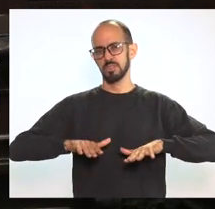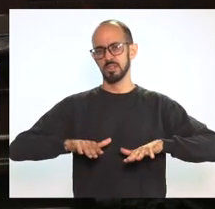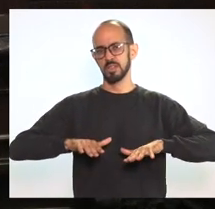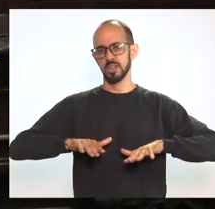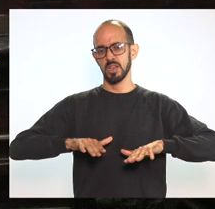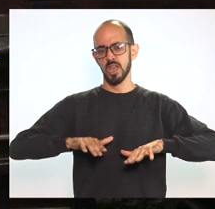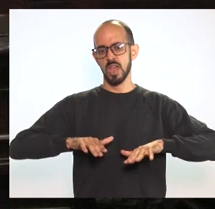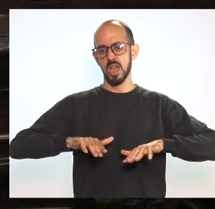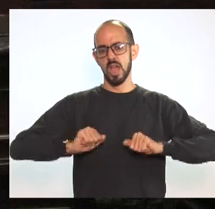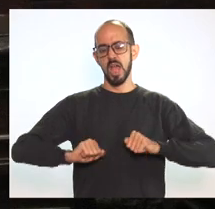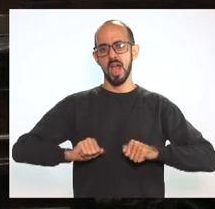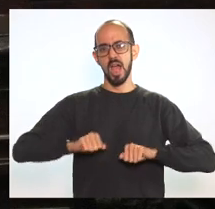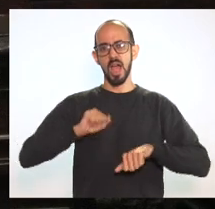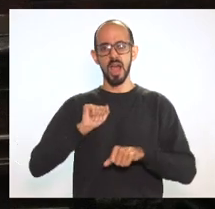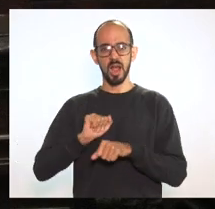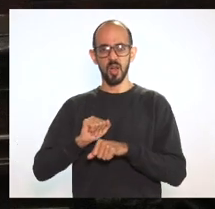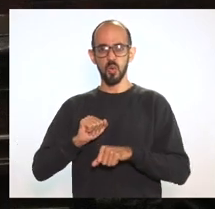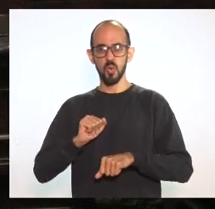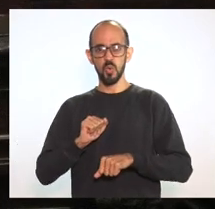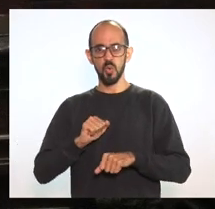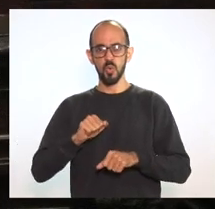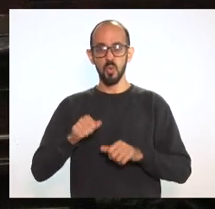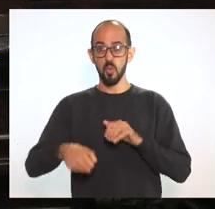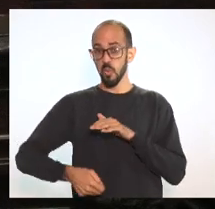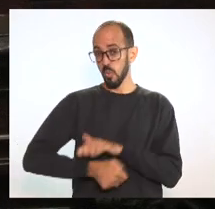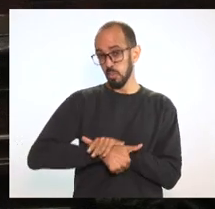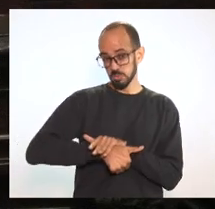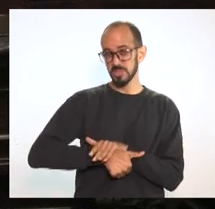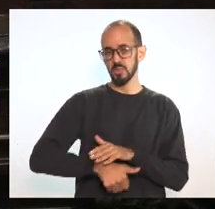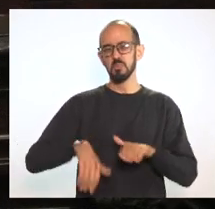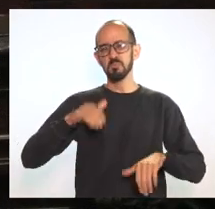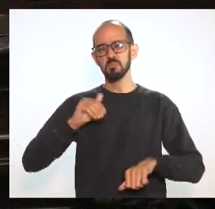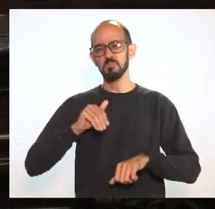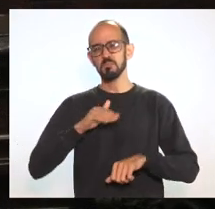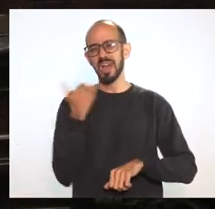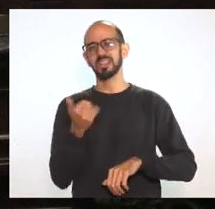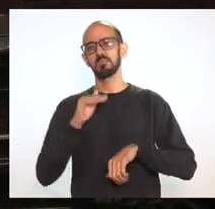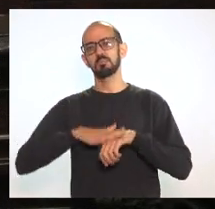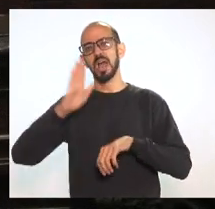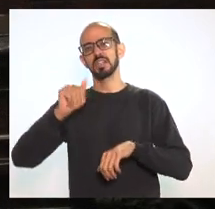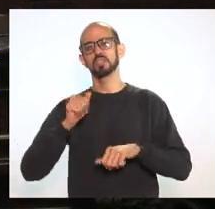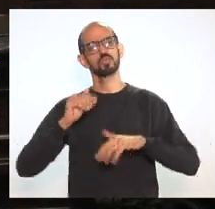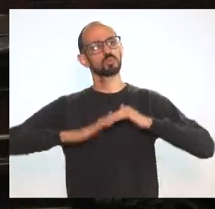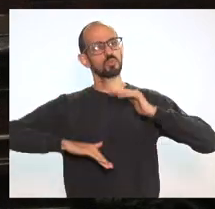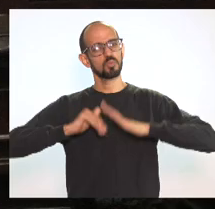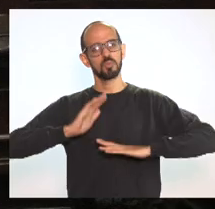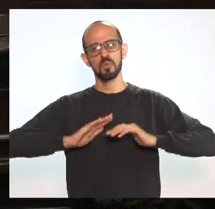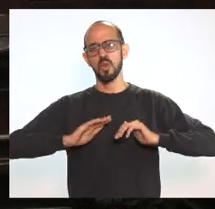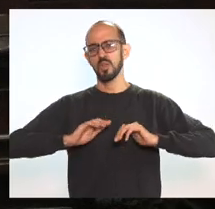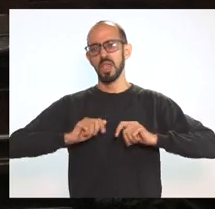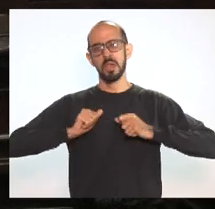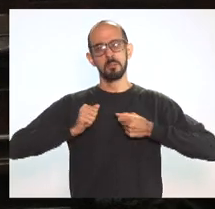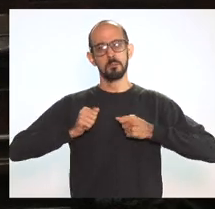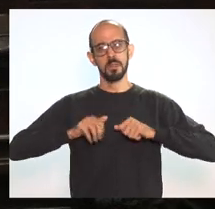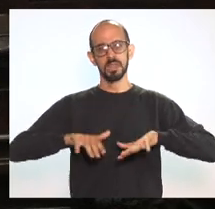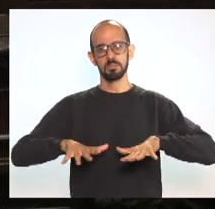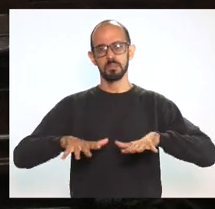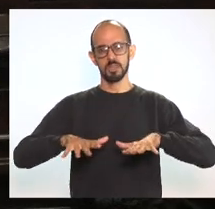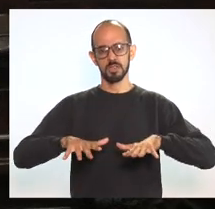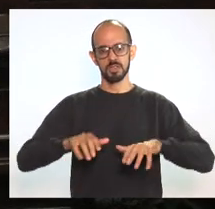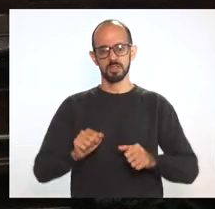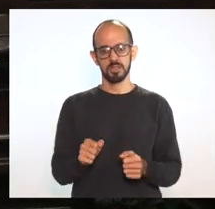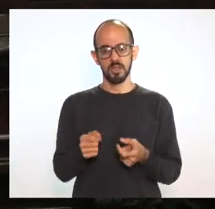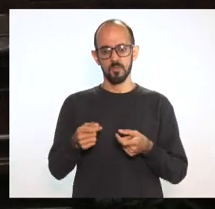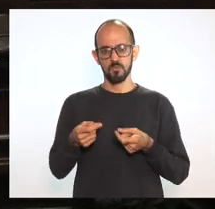matou e mata mais do que qualquer pandemia. Mais uma vez, detentores de cargos públicos.